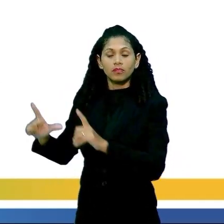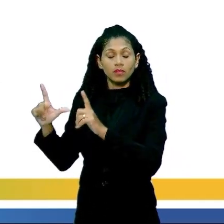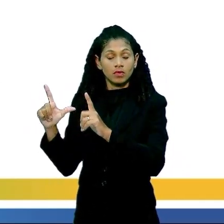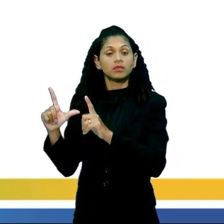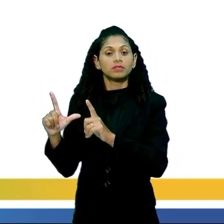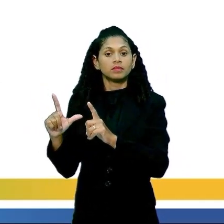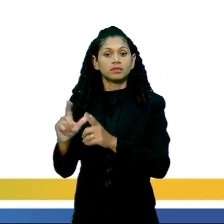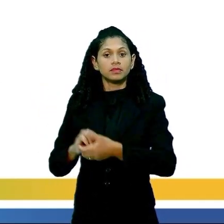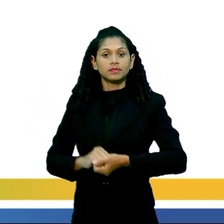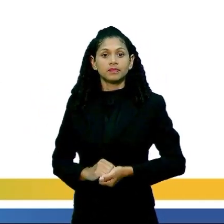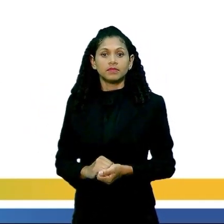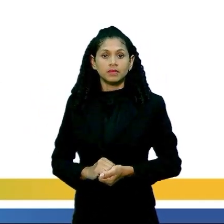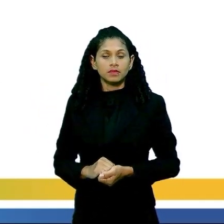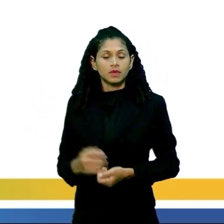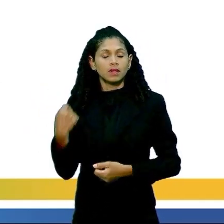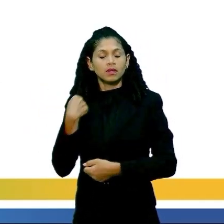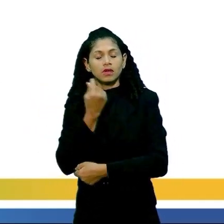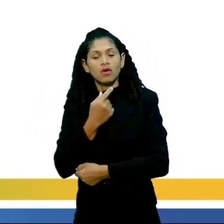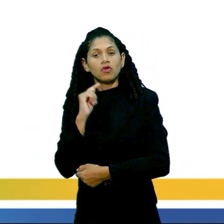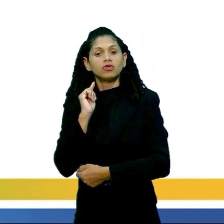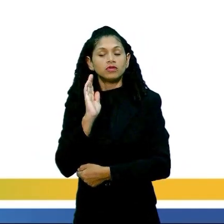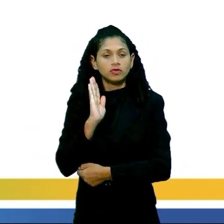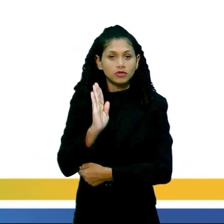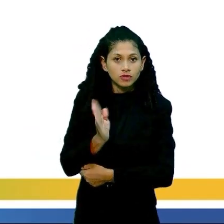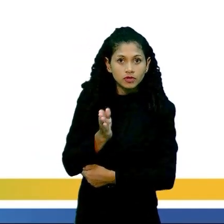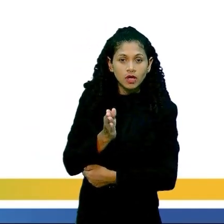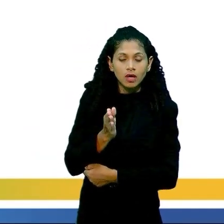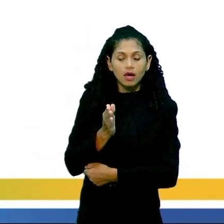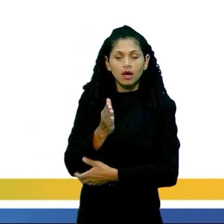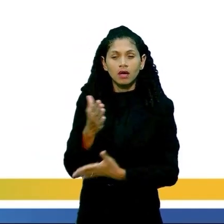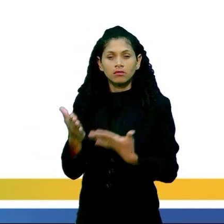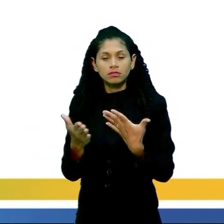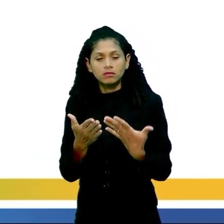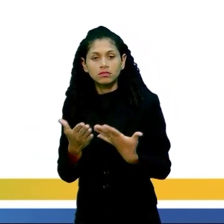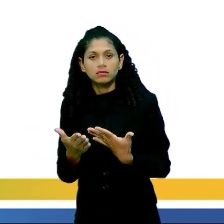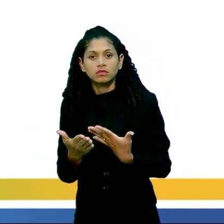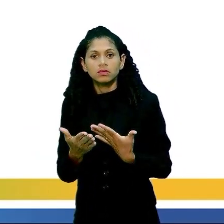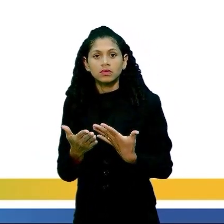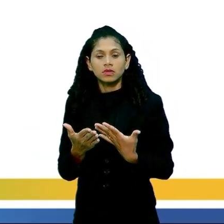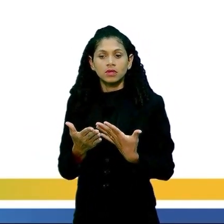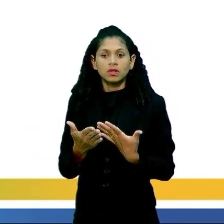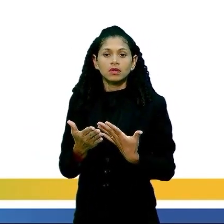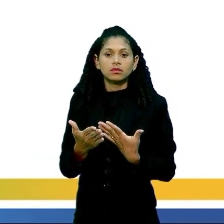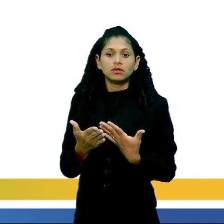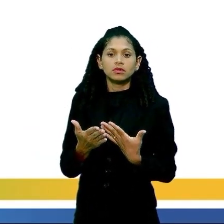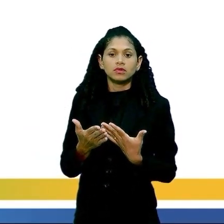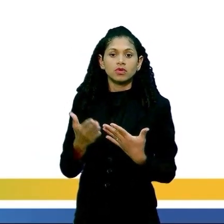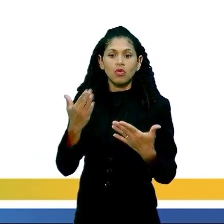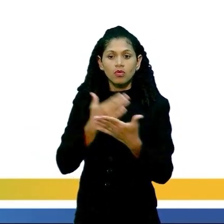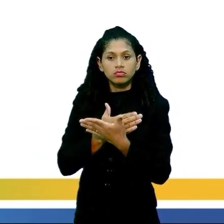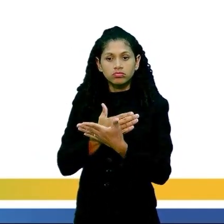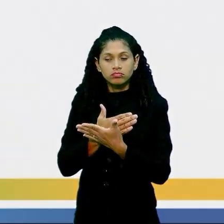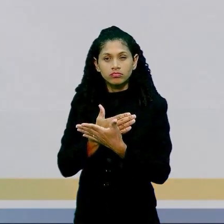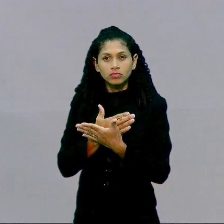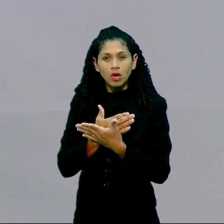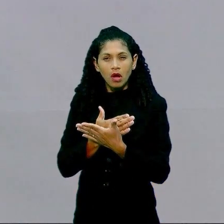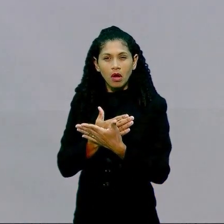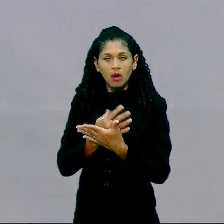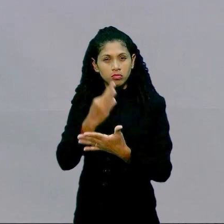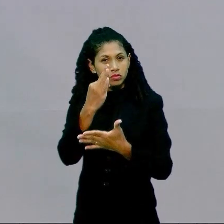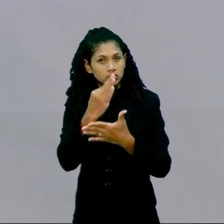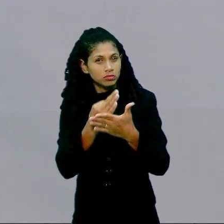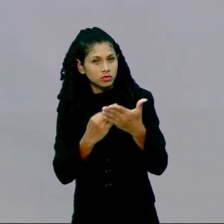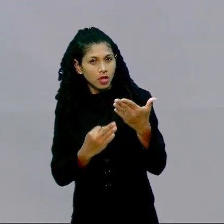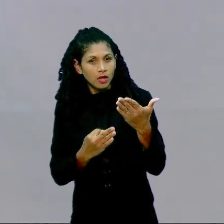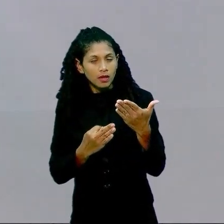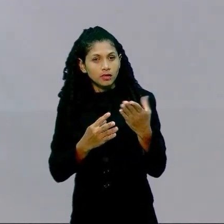comando. Nós já nos orientamos que normalmente a gente nunca vai inicialmente para o texto guiador, que é esse